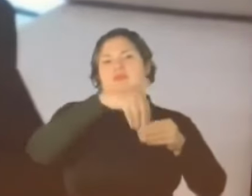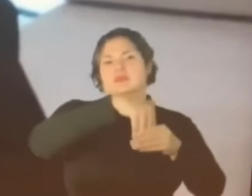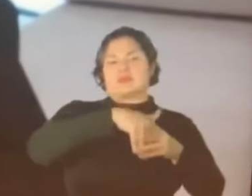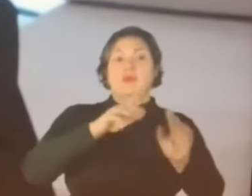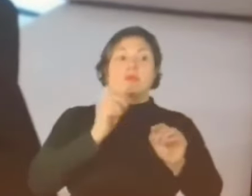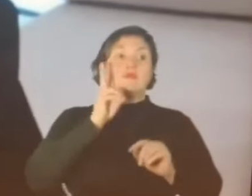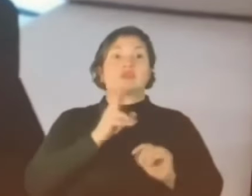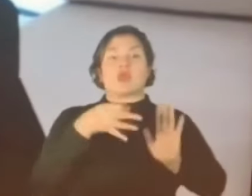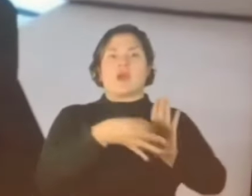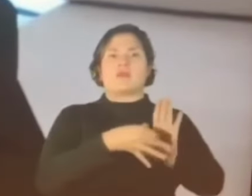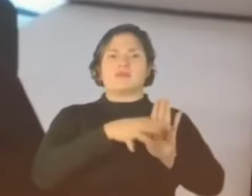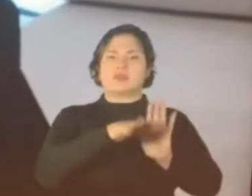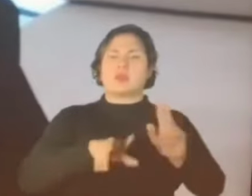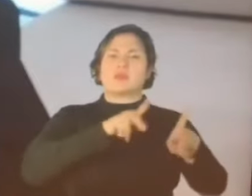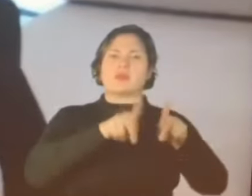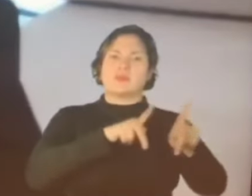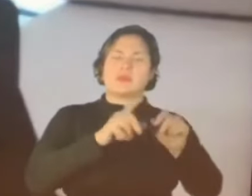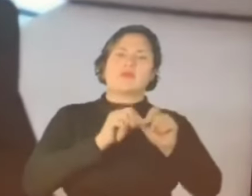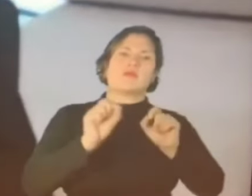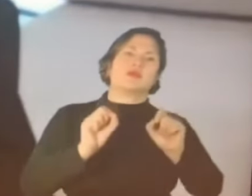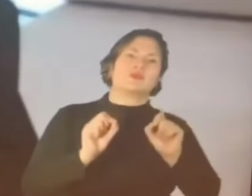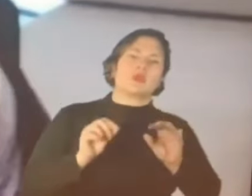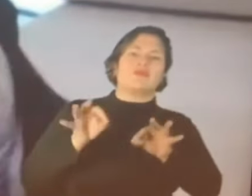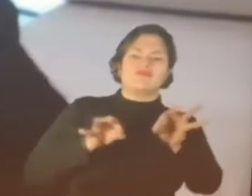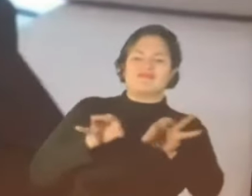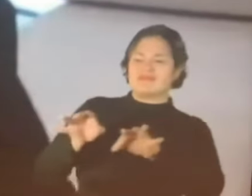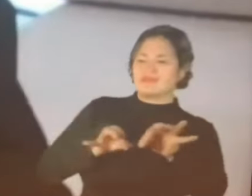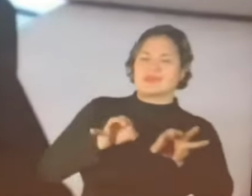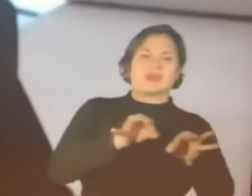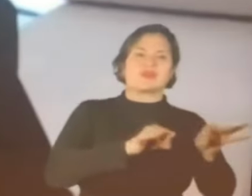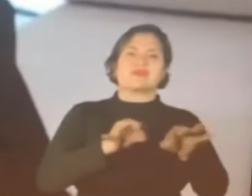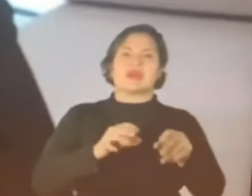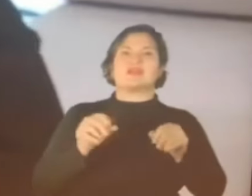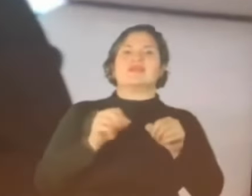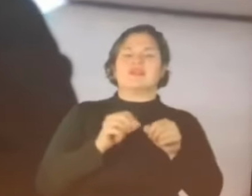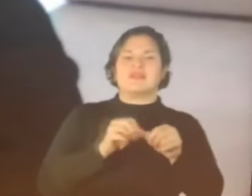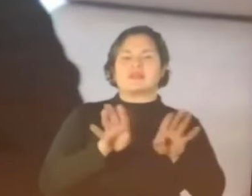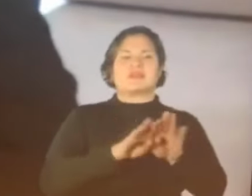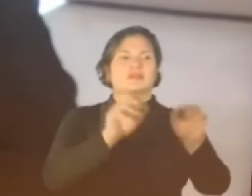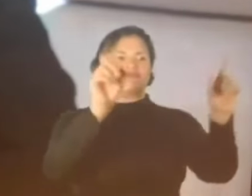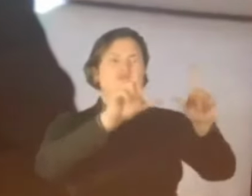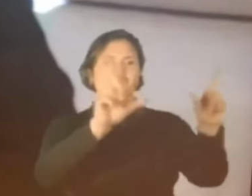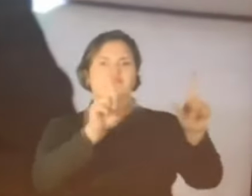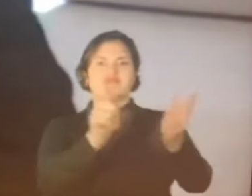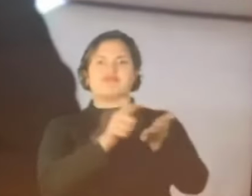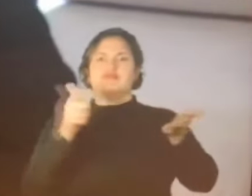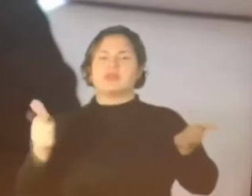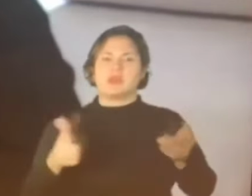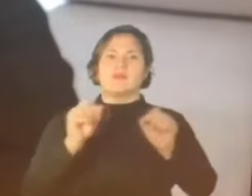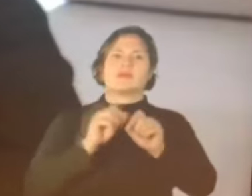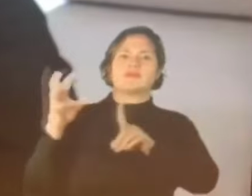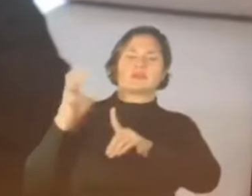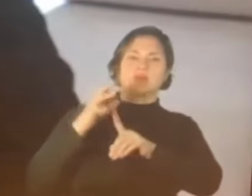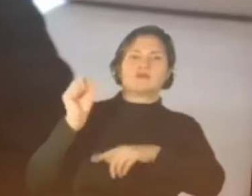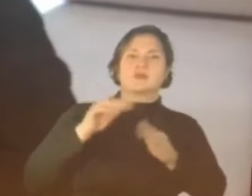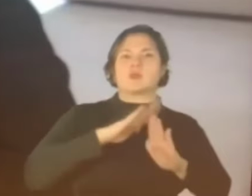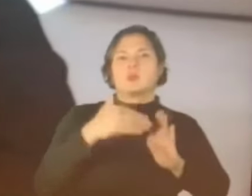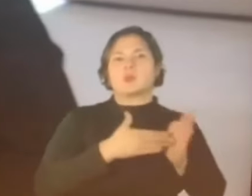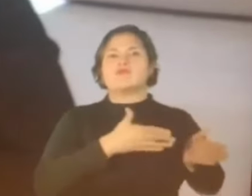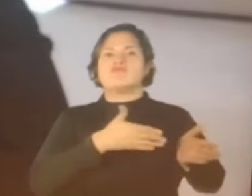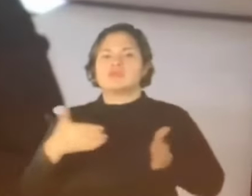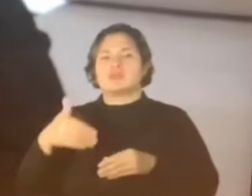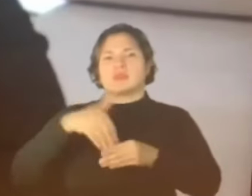opinião pública também passa a ser manejada pela mídia para interferir no processo eleitoral,